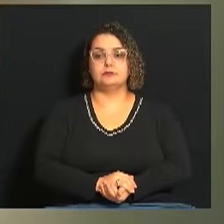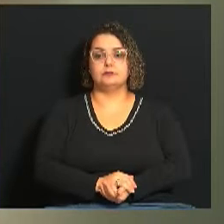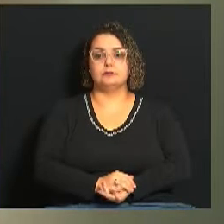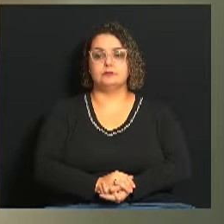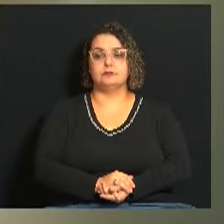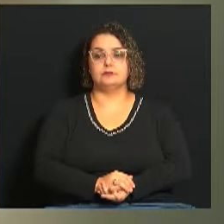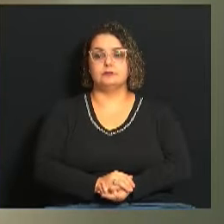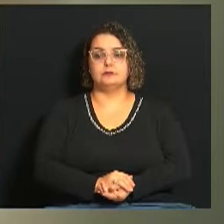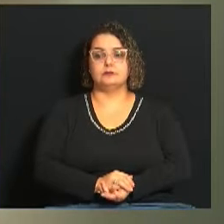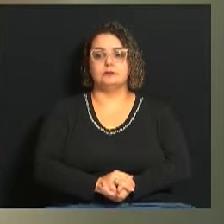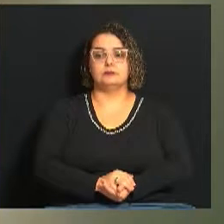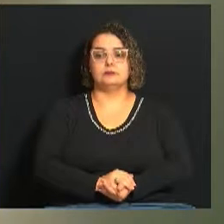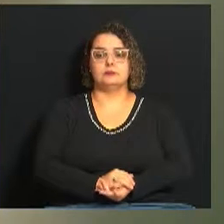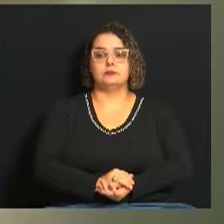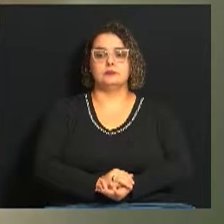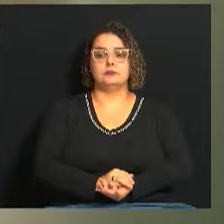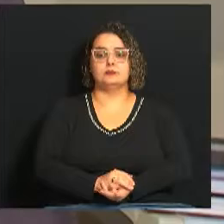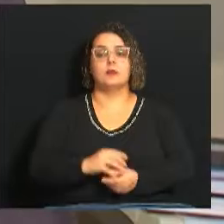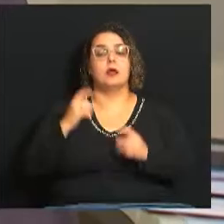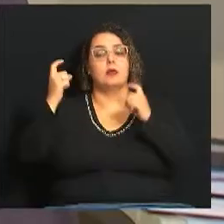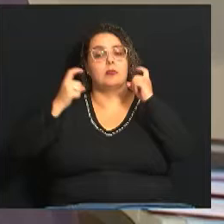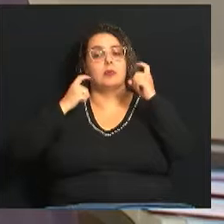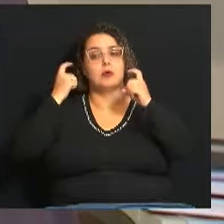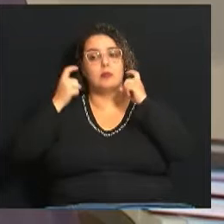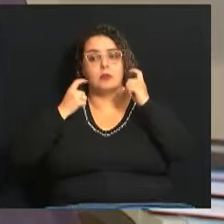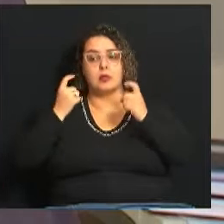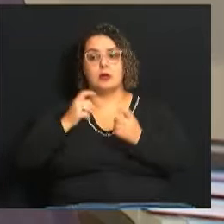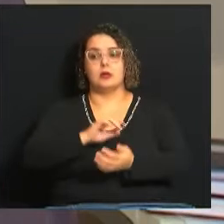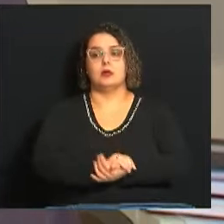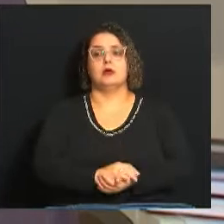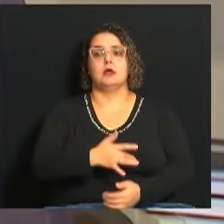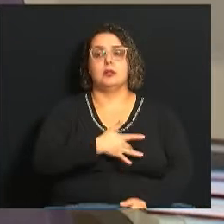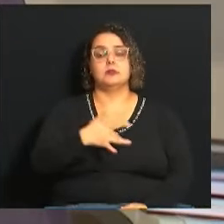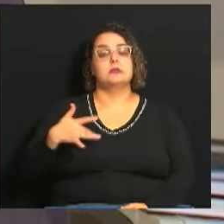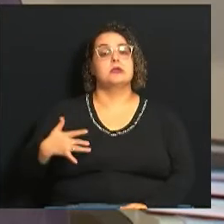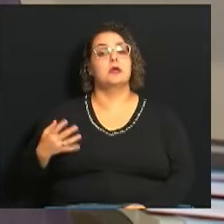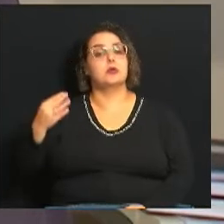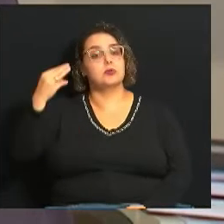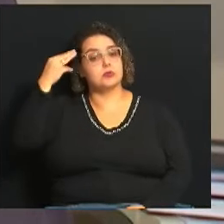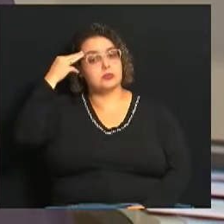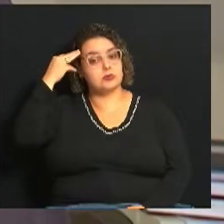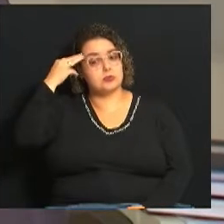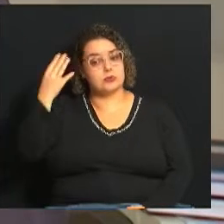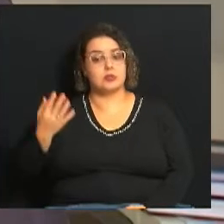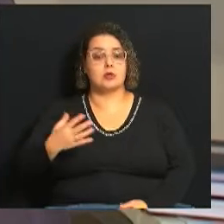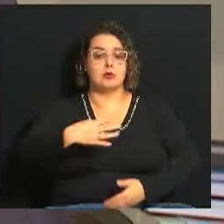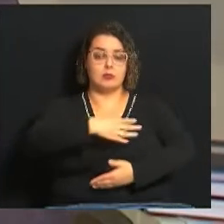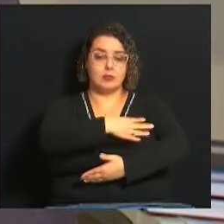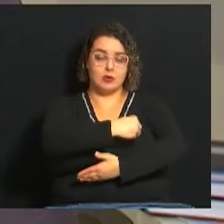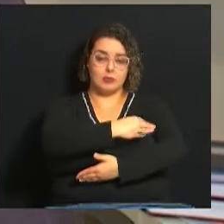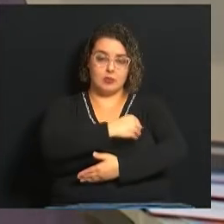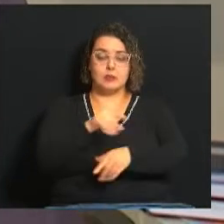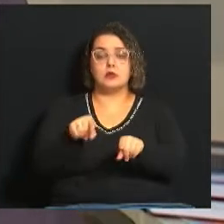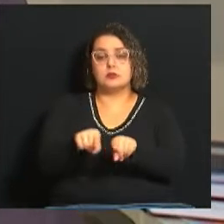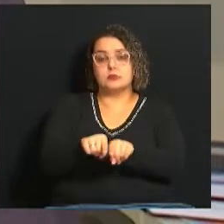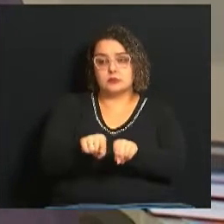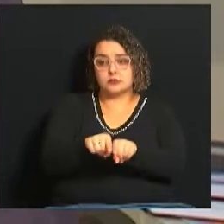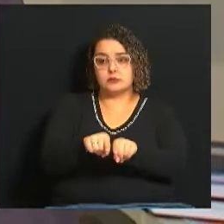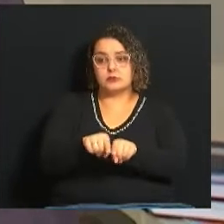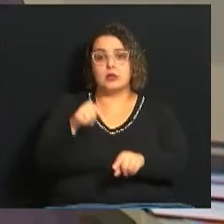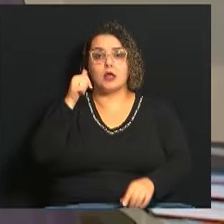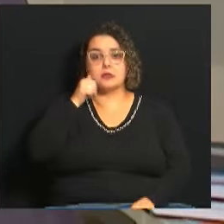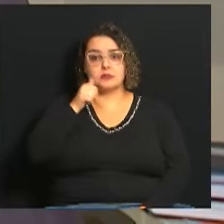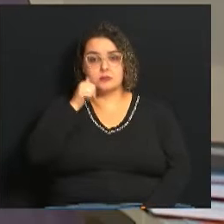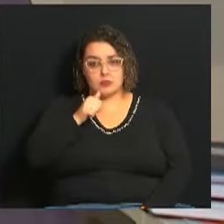a preocupação em relação à saúde mental e à amamentação também das